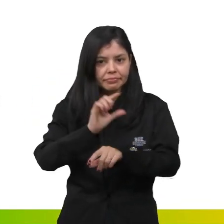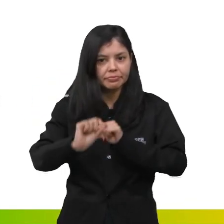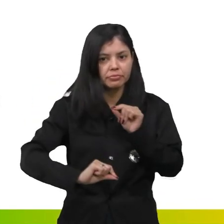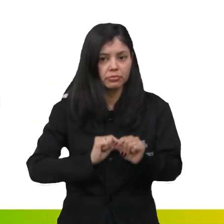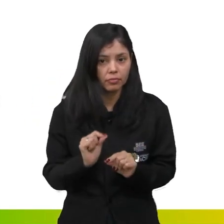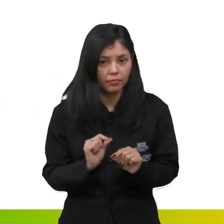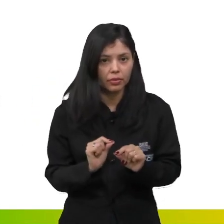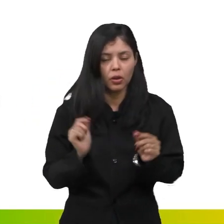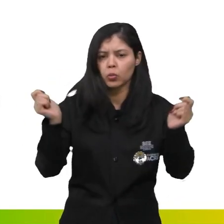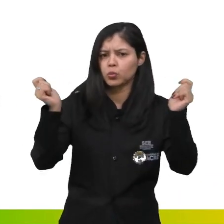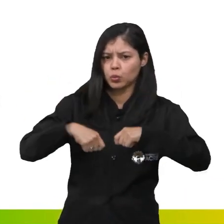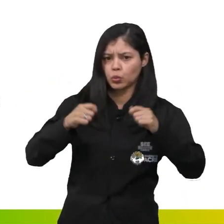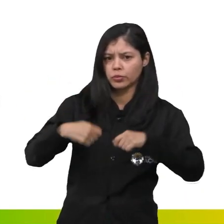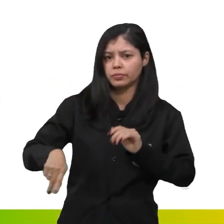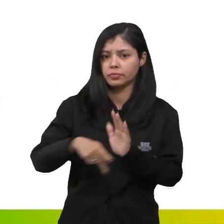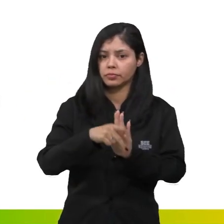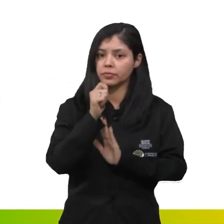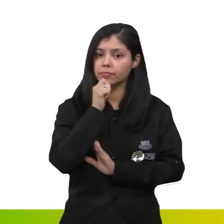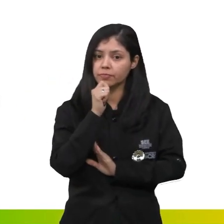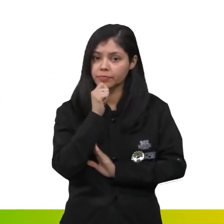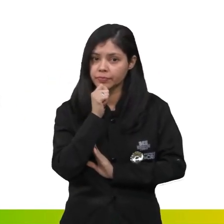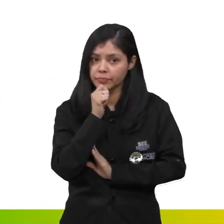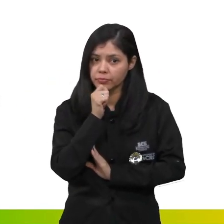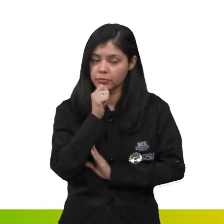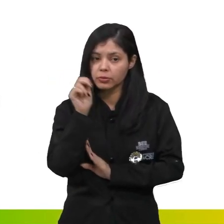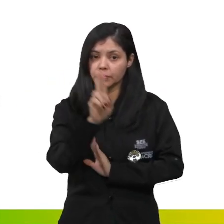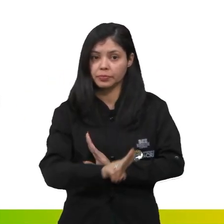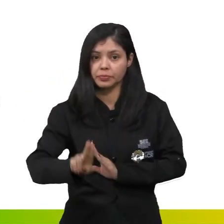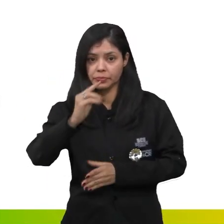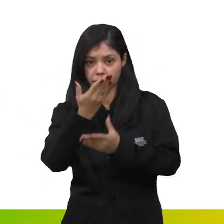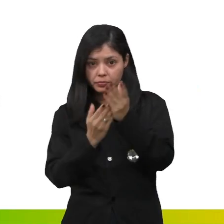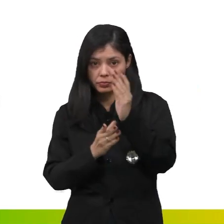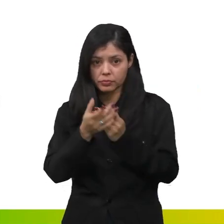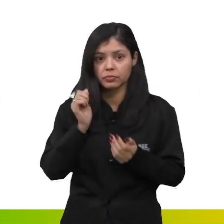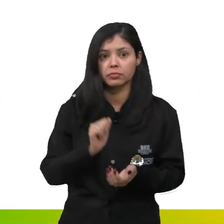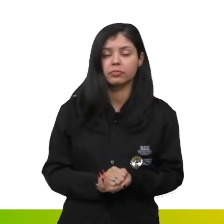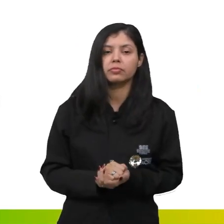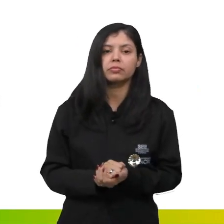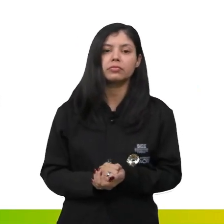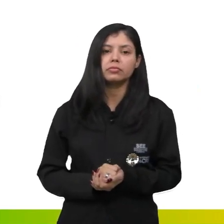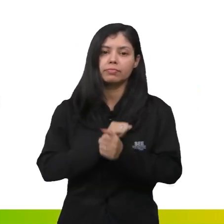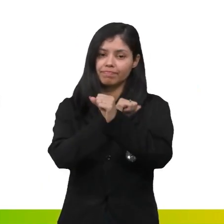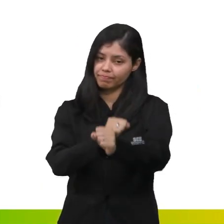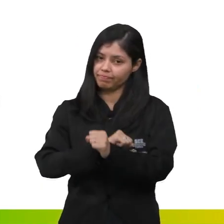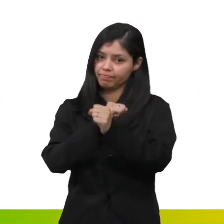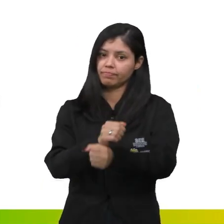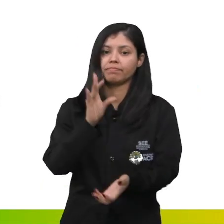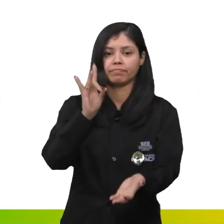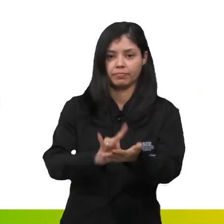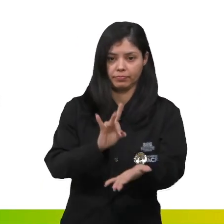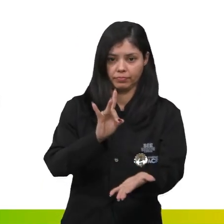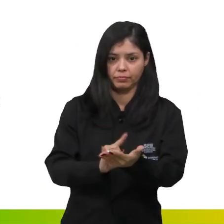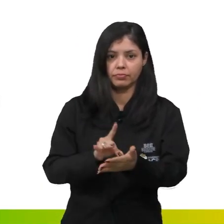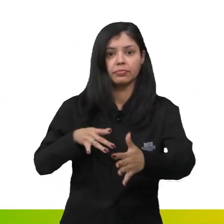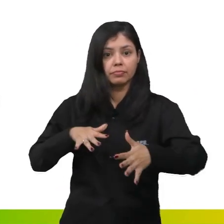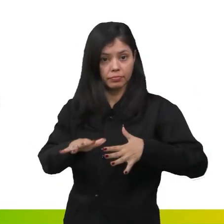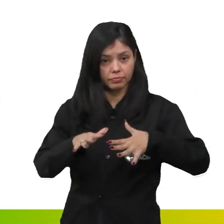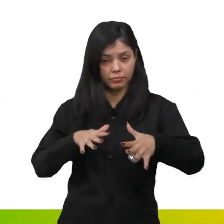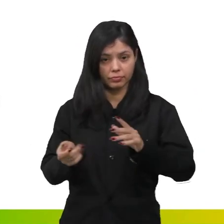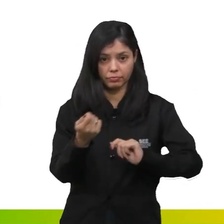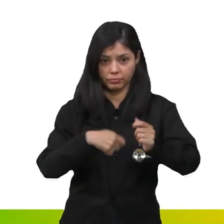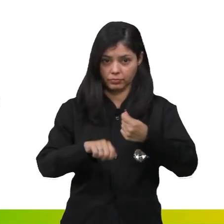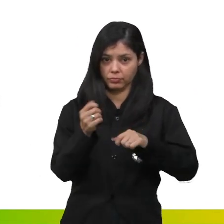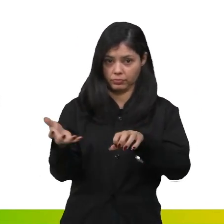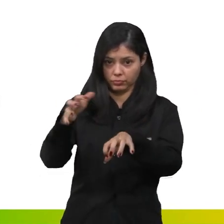colonial possibilitaram aí o uso da mão de obra escrava, que é ela, na verdade, que move a